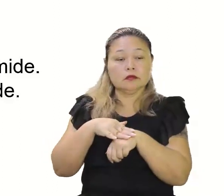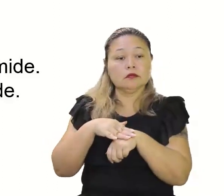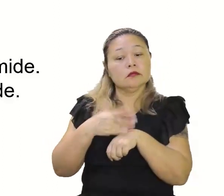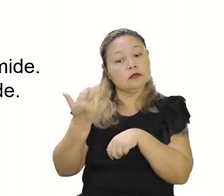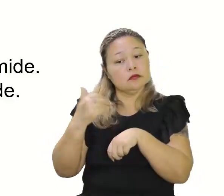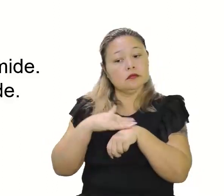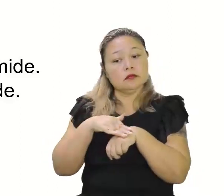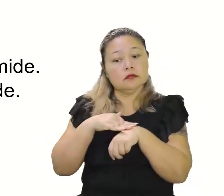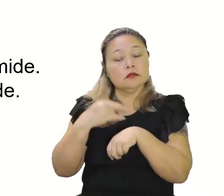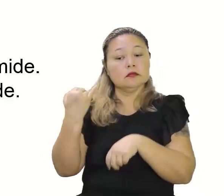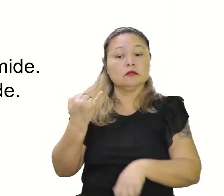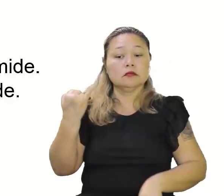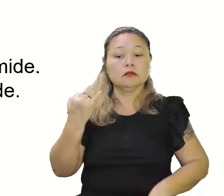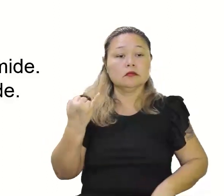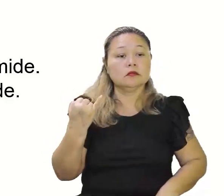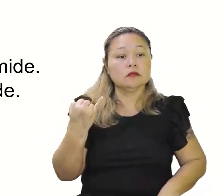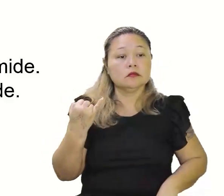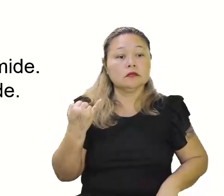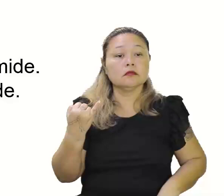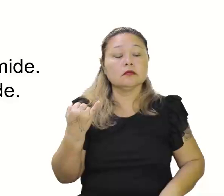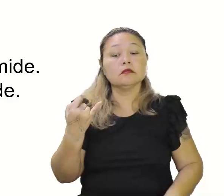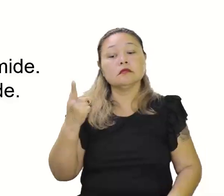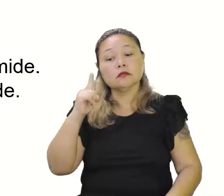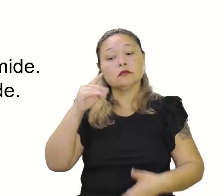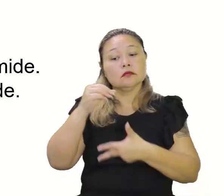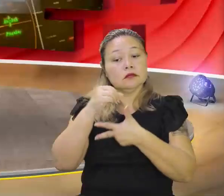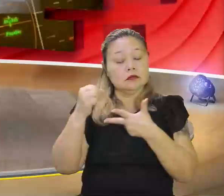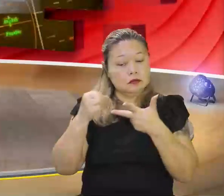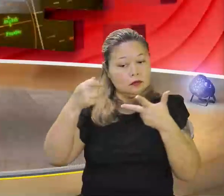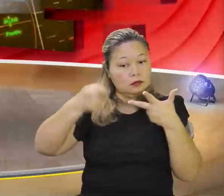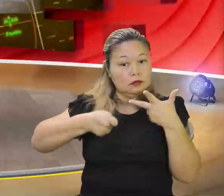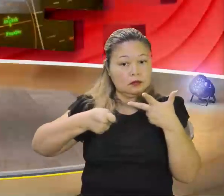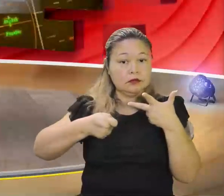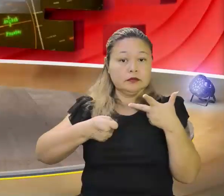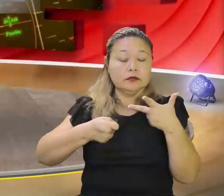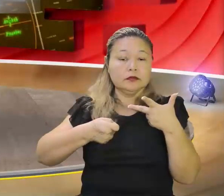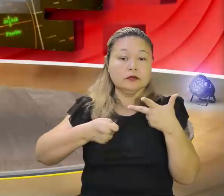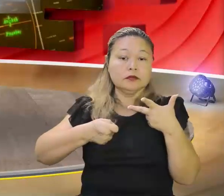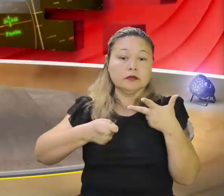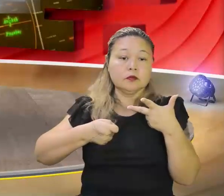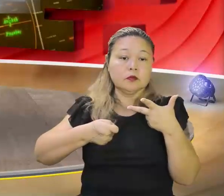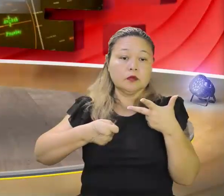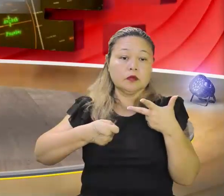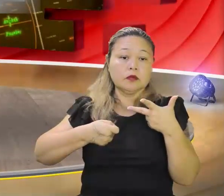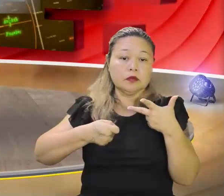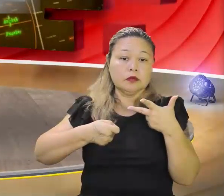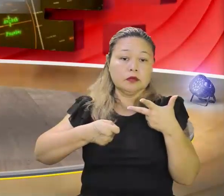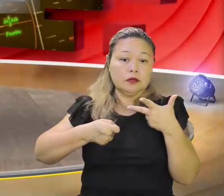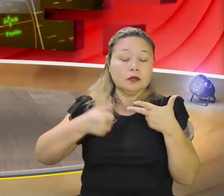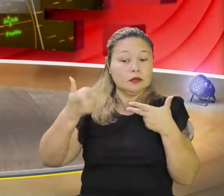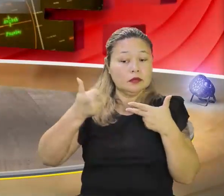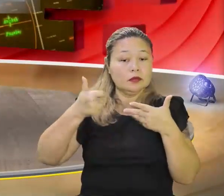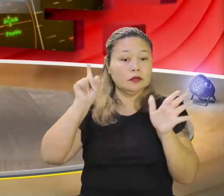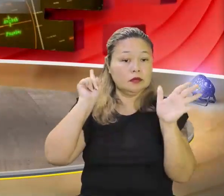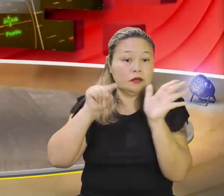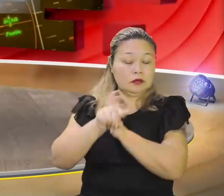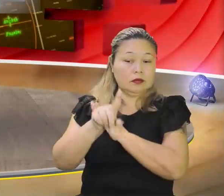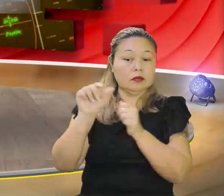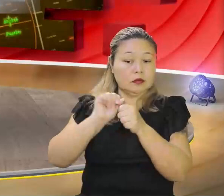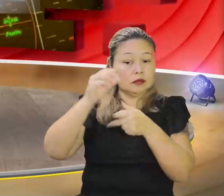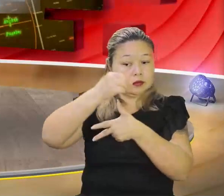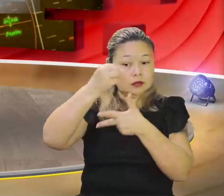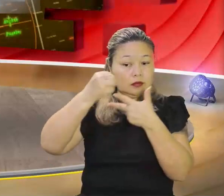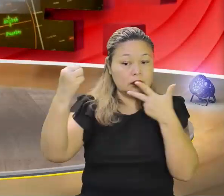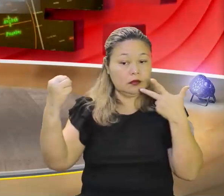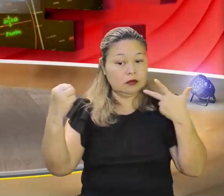ponto importante. Temos um tempinho, vamos nessa lá. questão do Enem, que o Enem exige algumas coisas. Eu acredito que essa é a primeira questão do Enem que nós colocamos, não